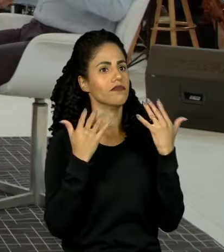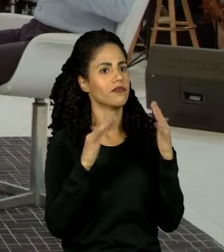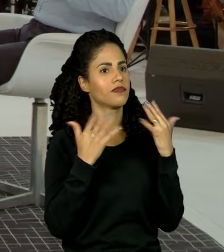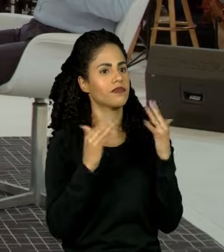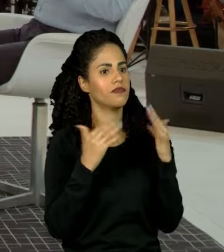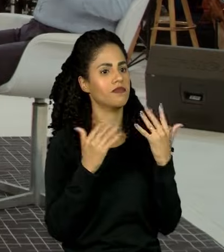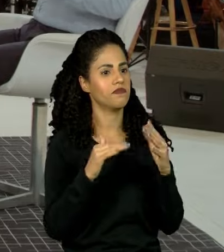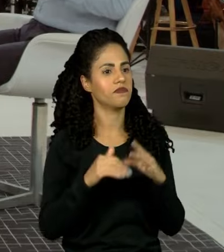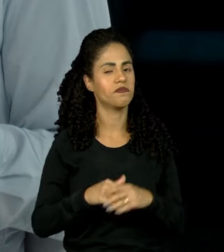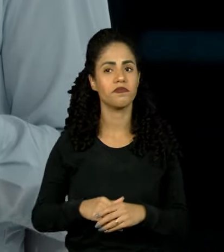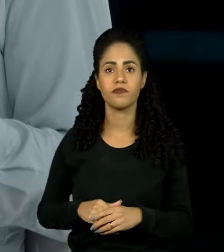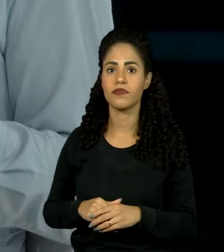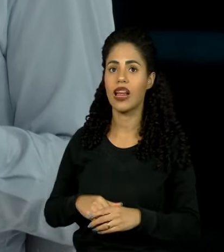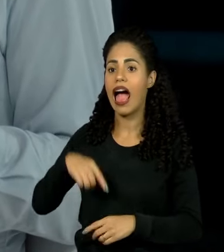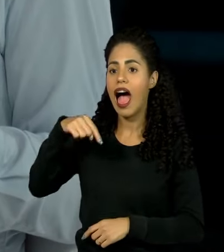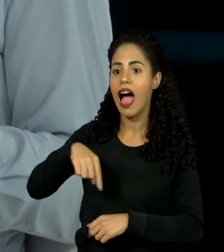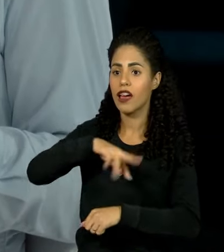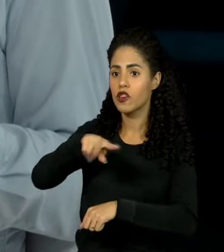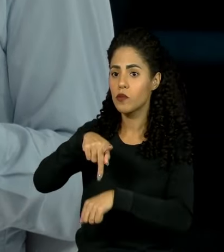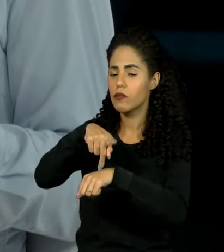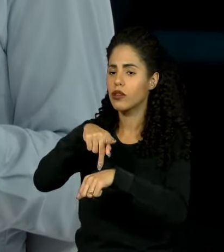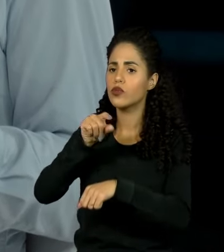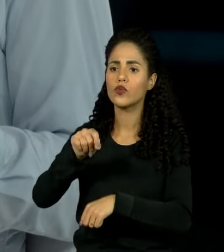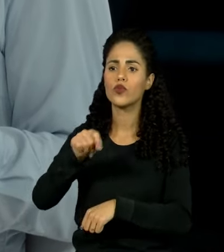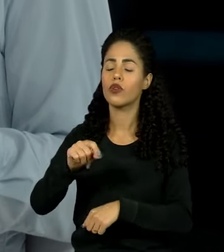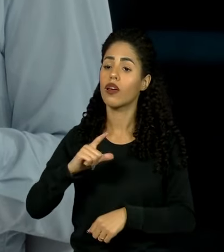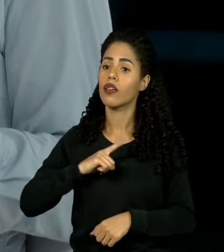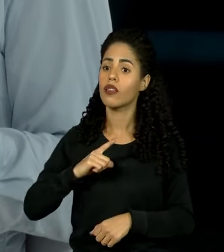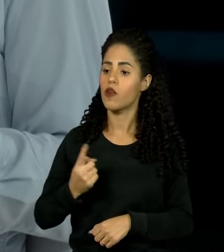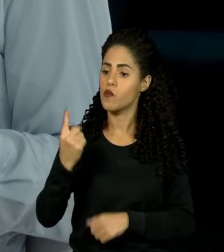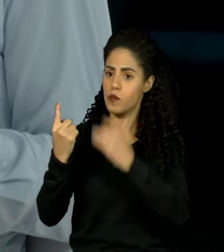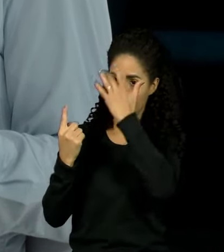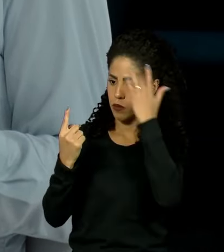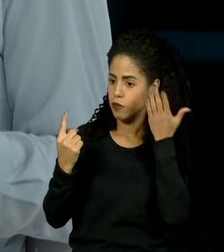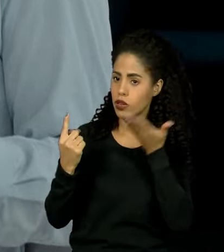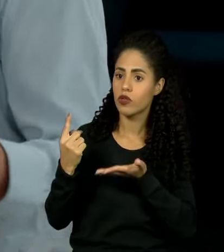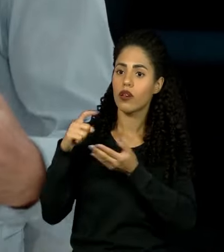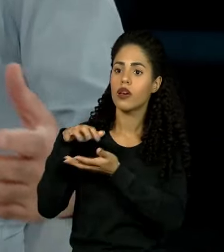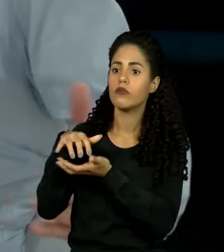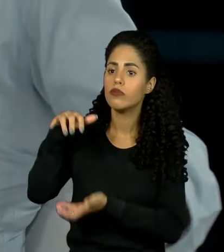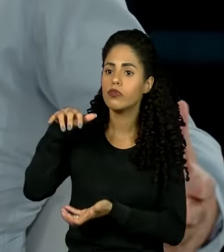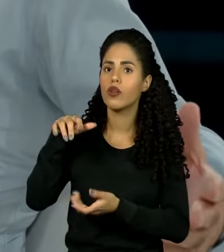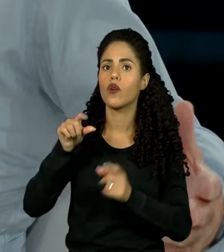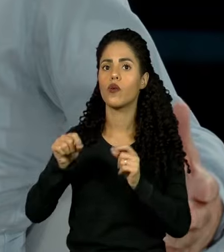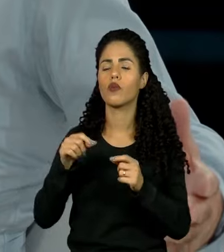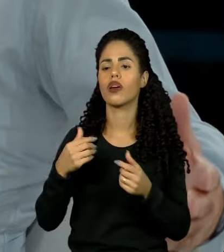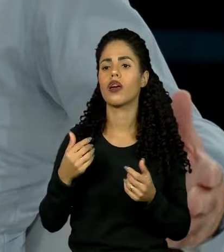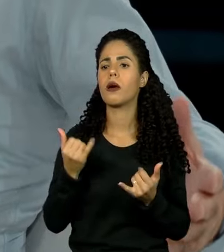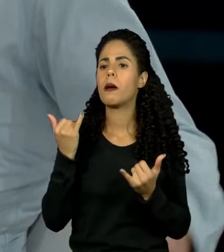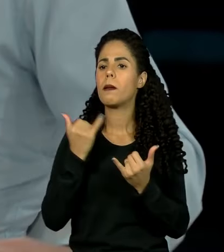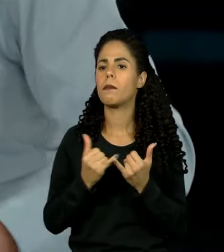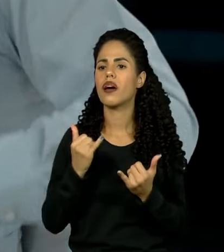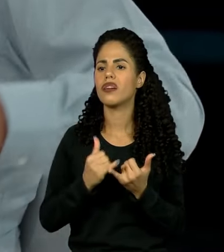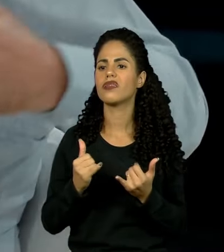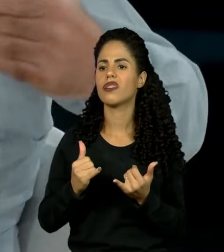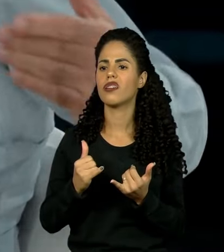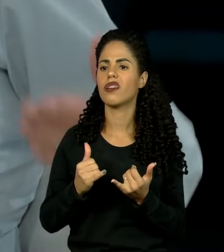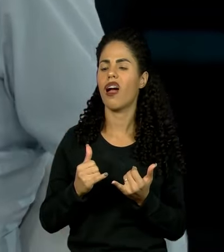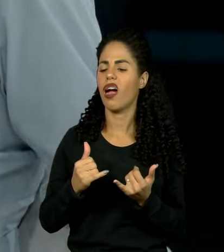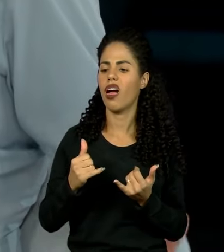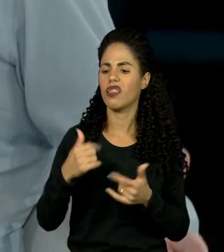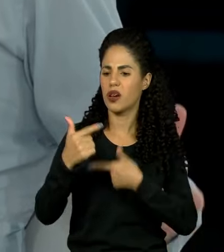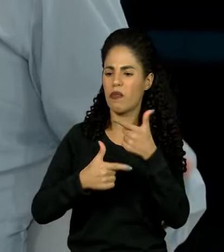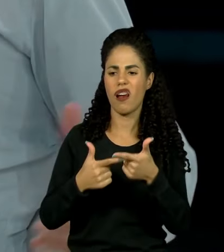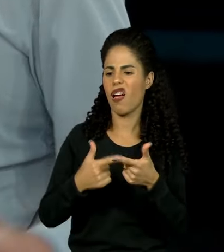país só no nosso país é que uma pessoa com mais idade ela não não serve mais ao mercado trabalho mas de forma